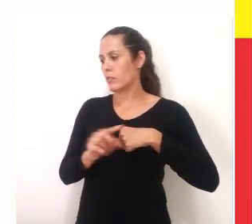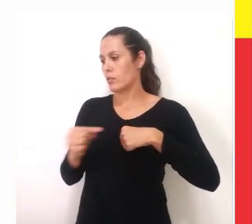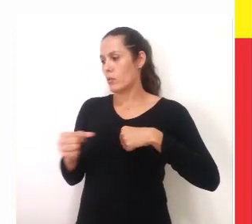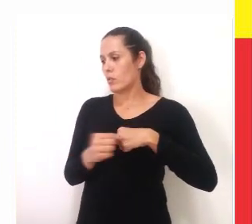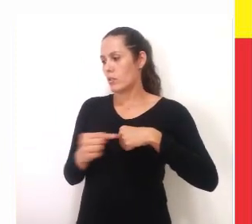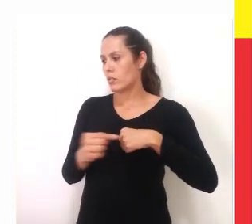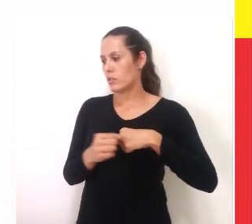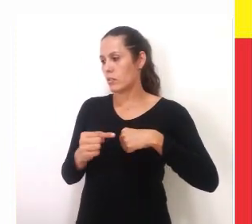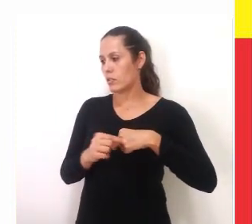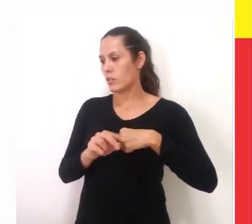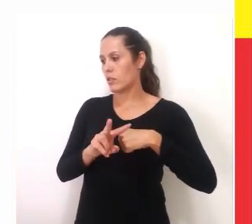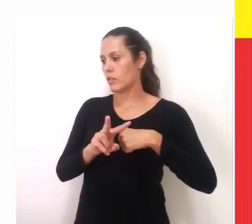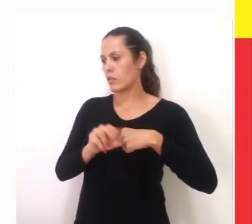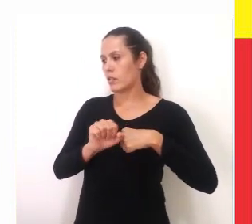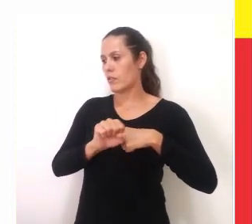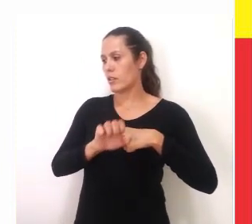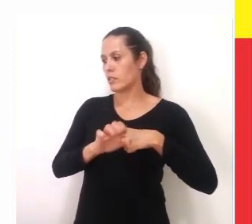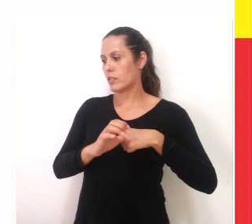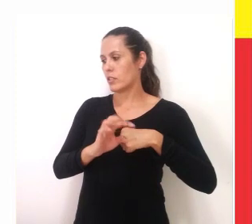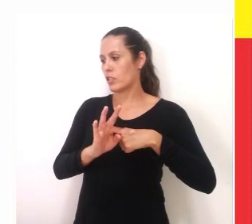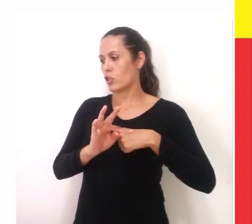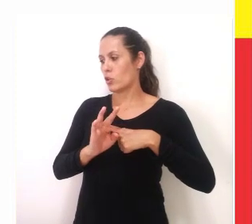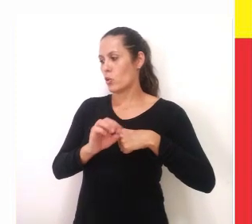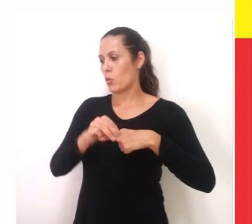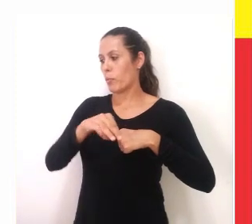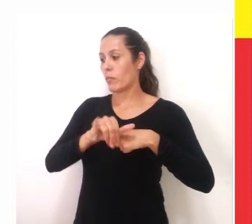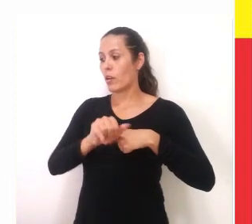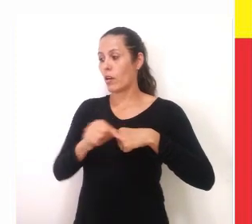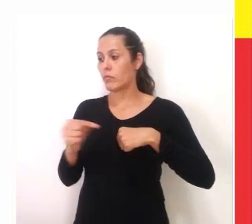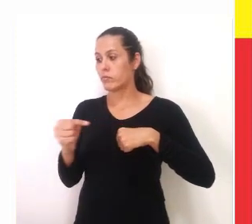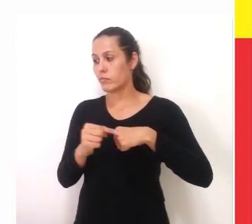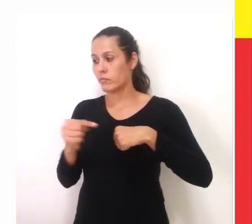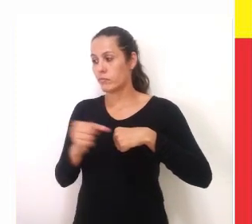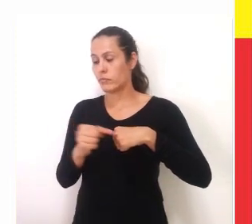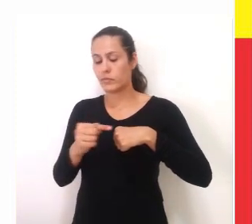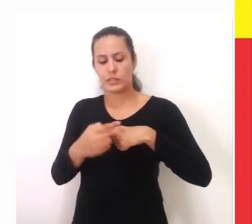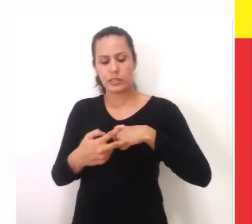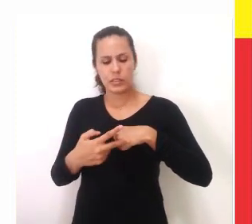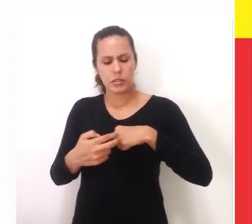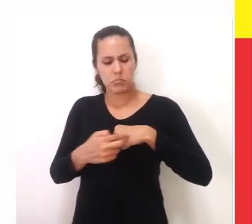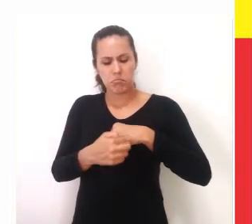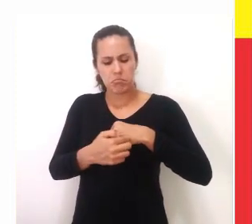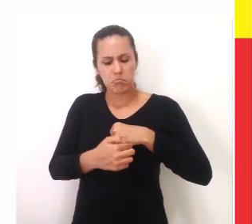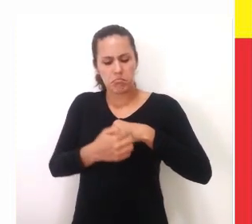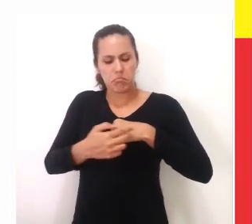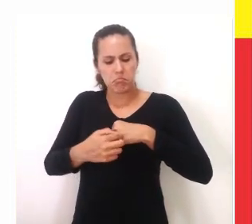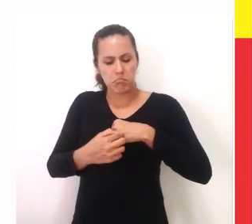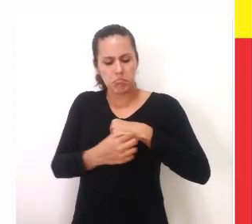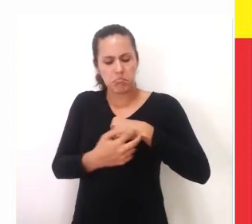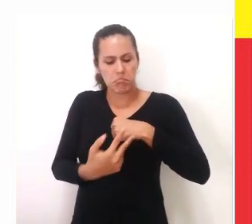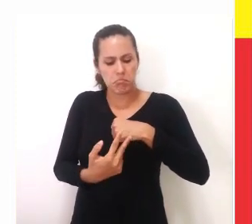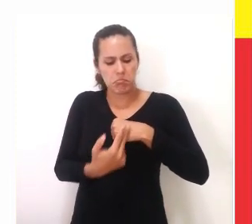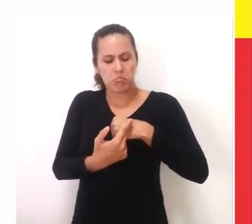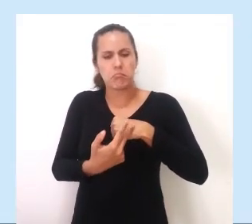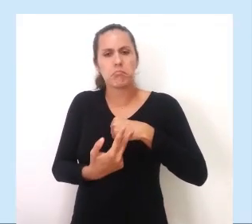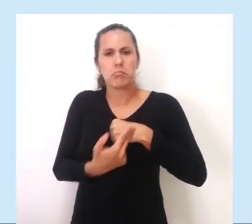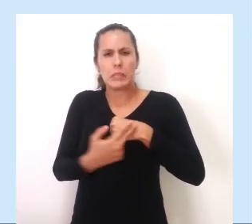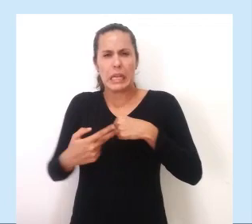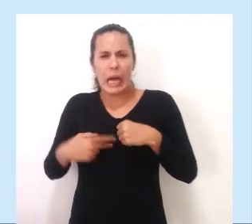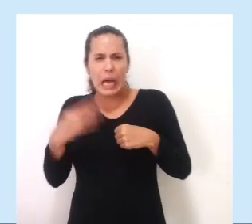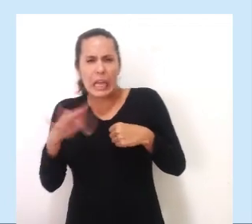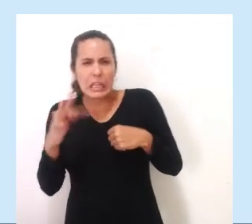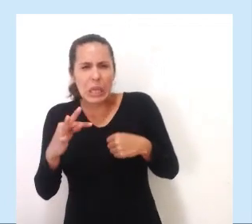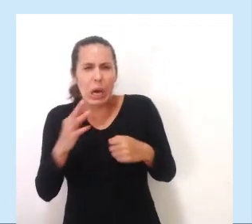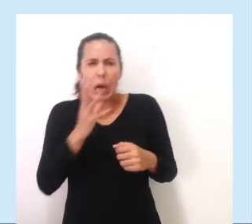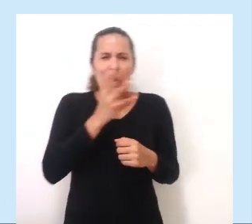vasectomia. Ora, o médico, ele vai cortar justamente neste pontinho aí.